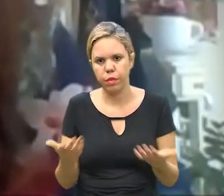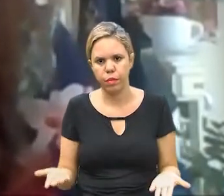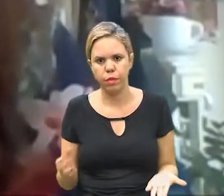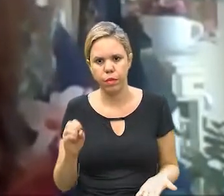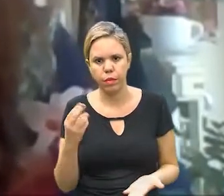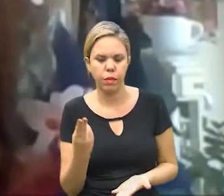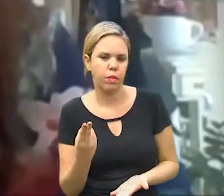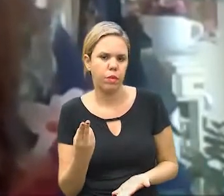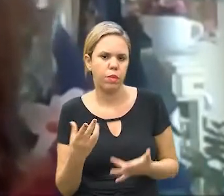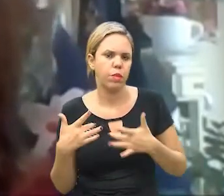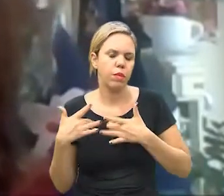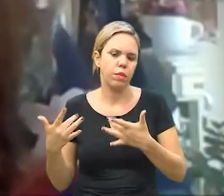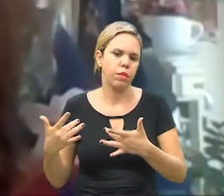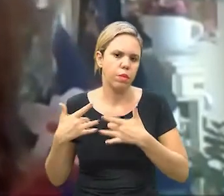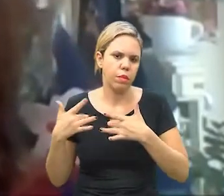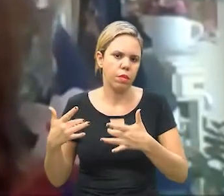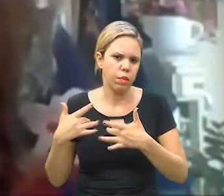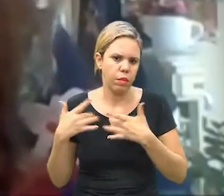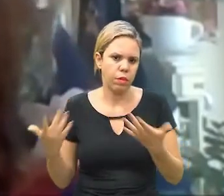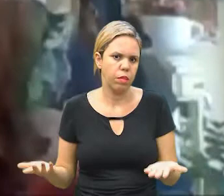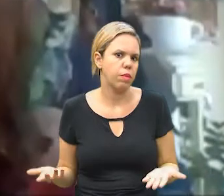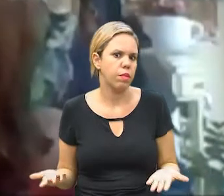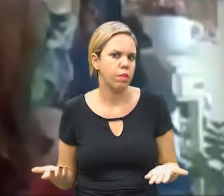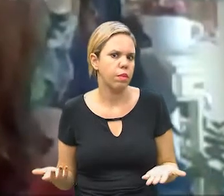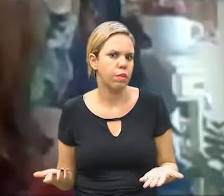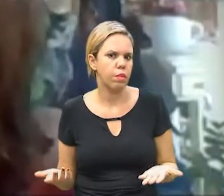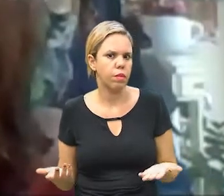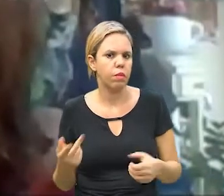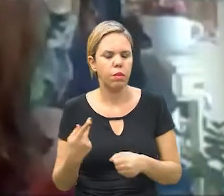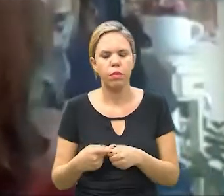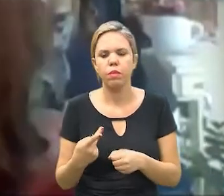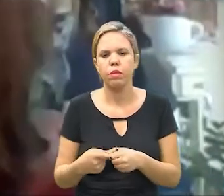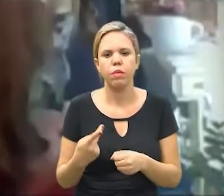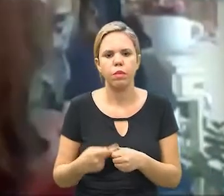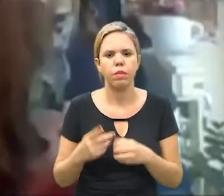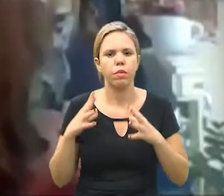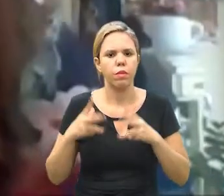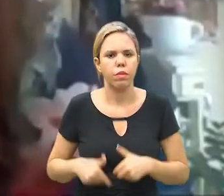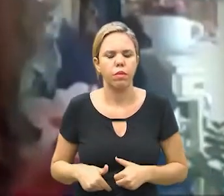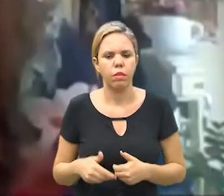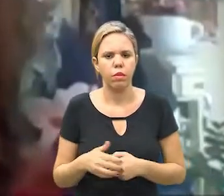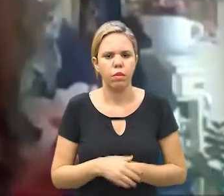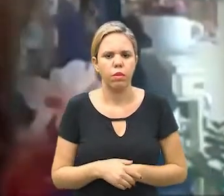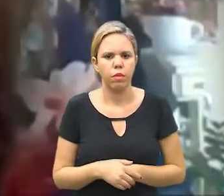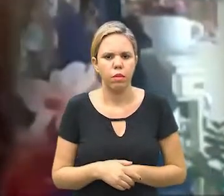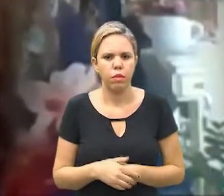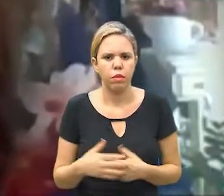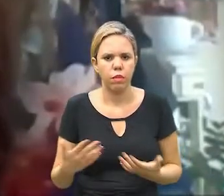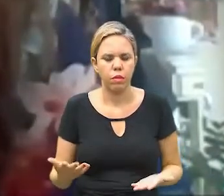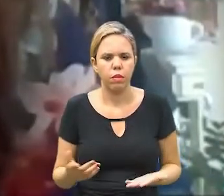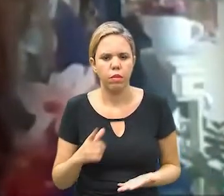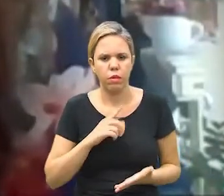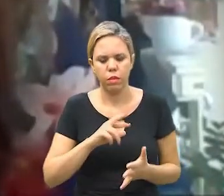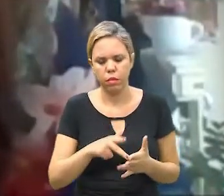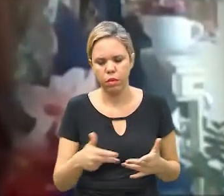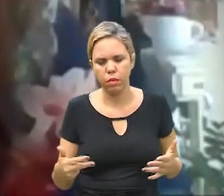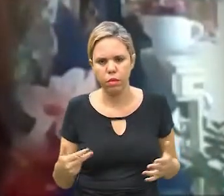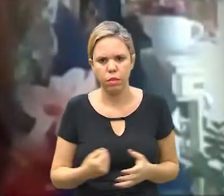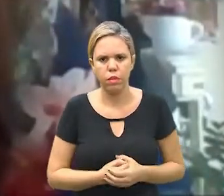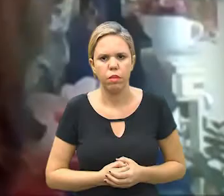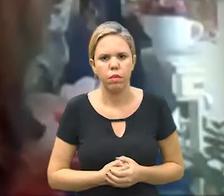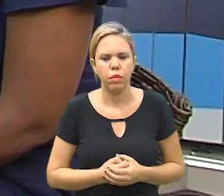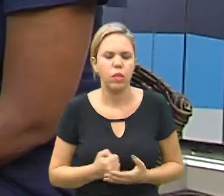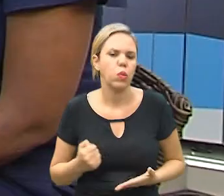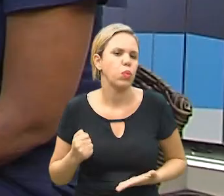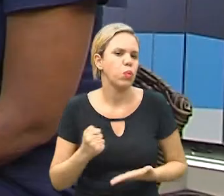necessidades, ou doando cestas e os produtos de limpeza. Então, elas têm várias formas